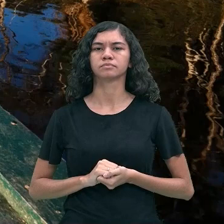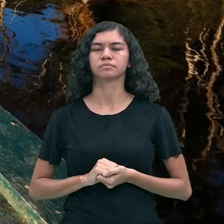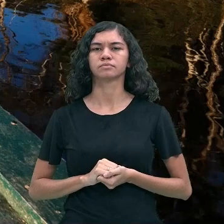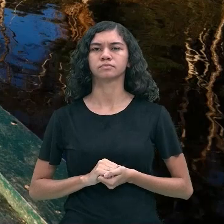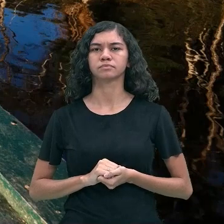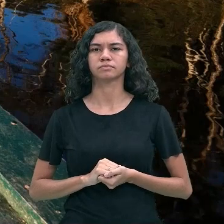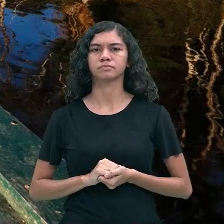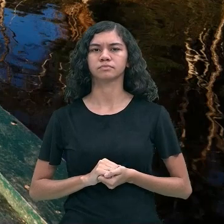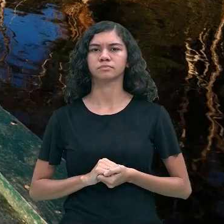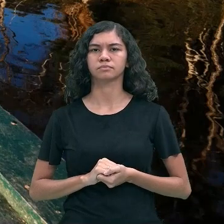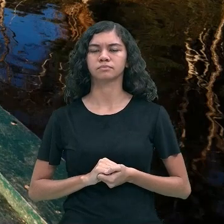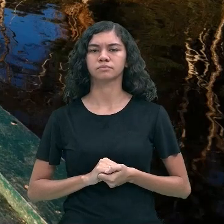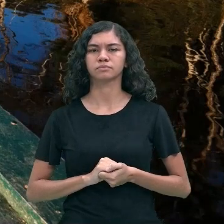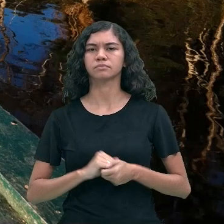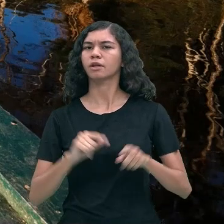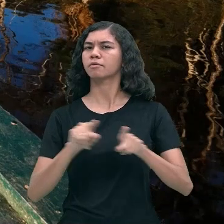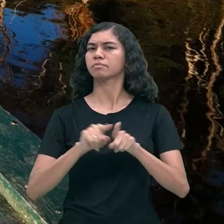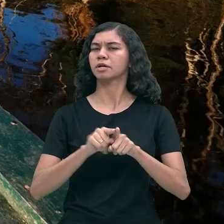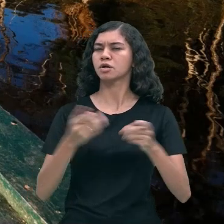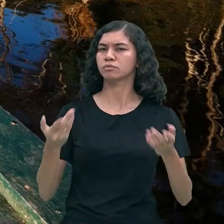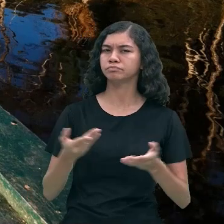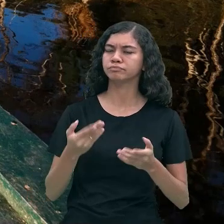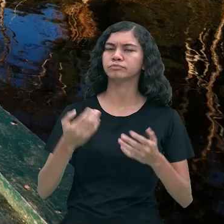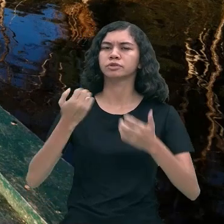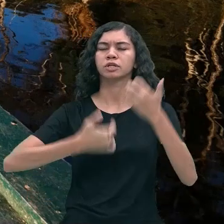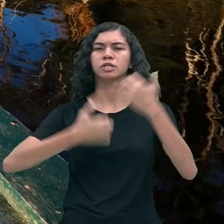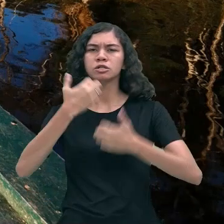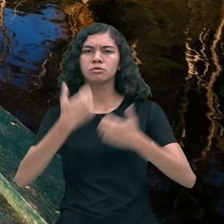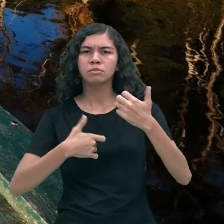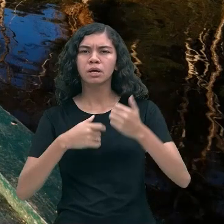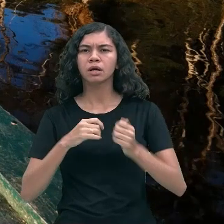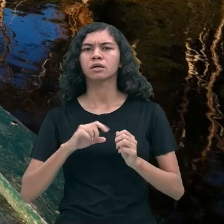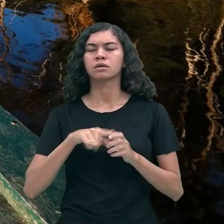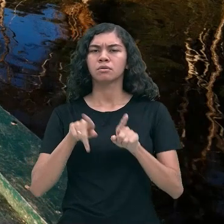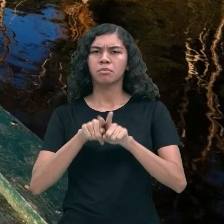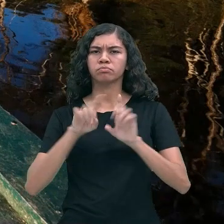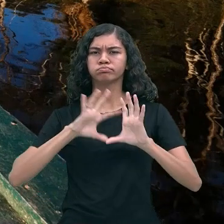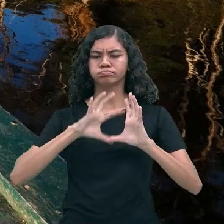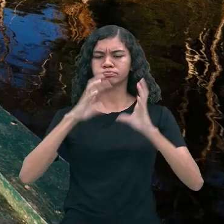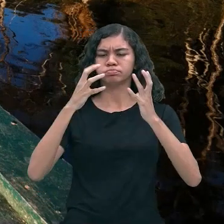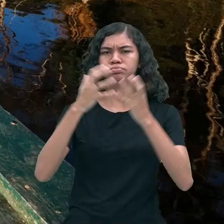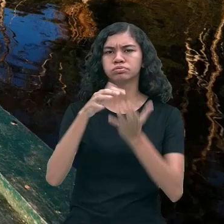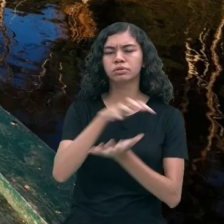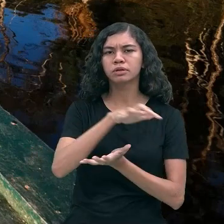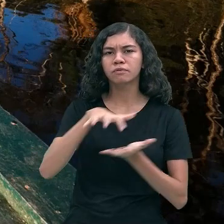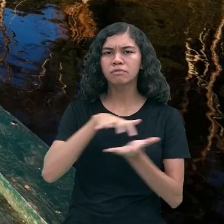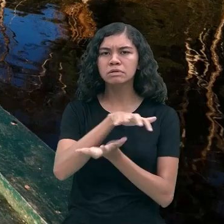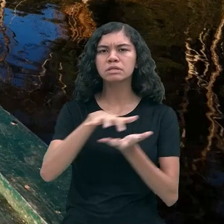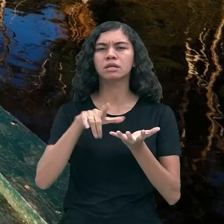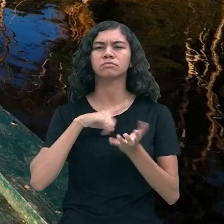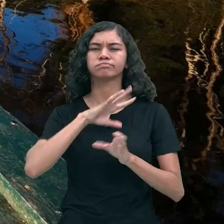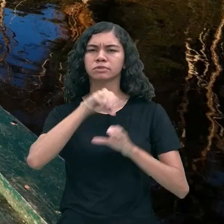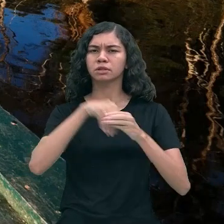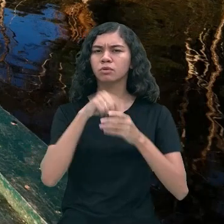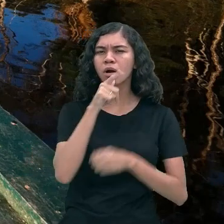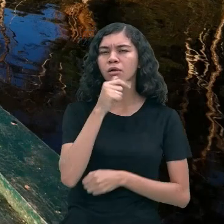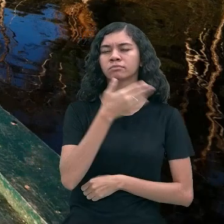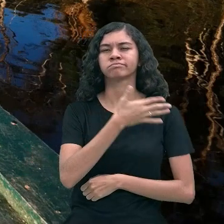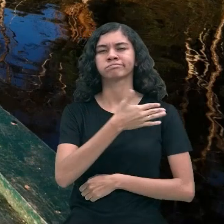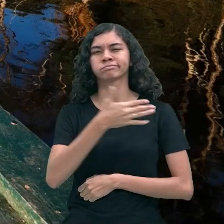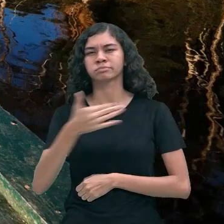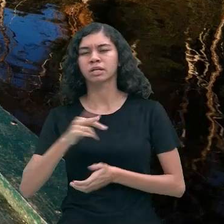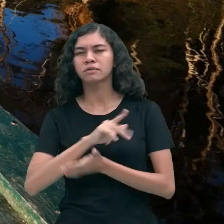aqui nós vamos estar falando da maior biodiversidade do mundo, que vai estar abrigado tanto na água, que a gente vai ter uma infinidade de peixes,